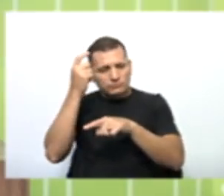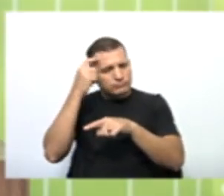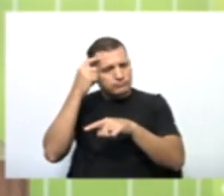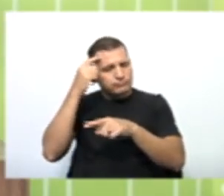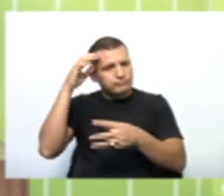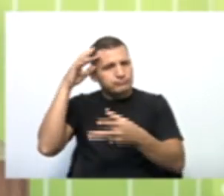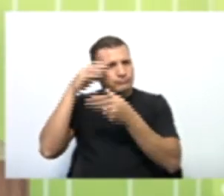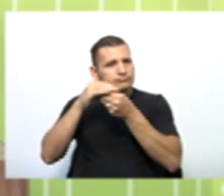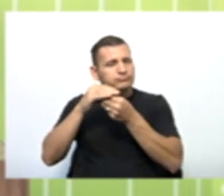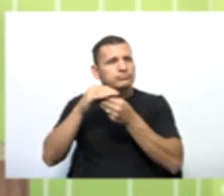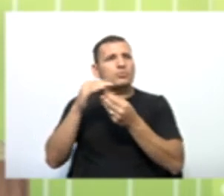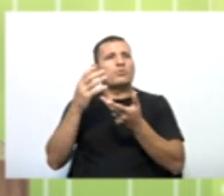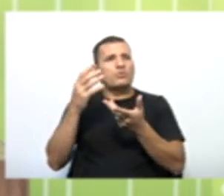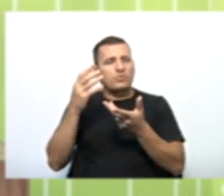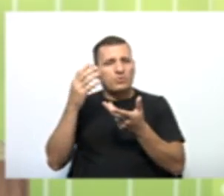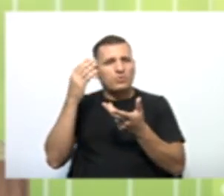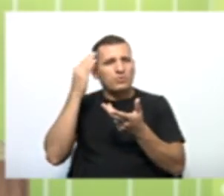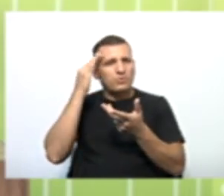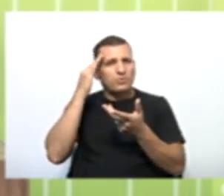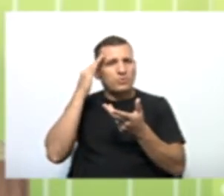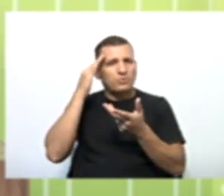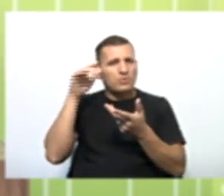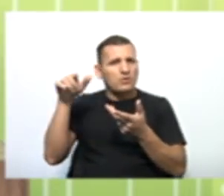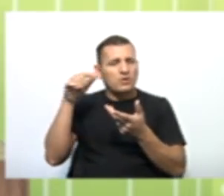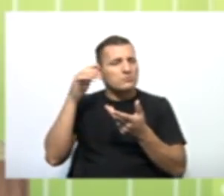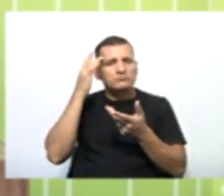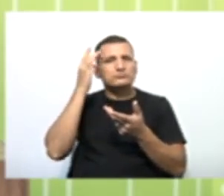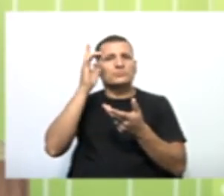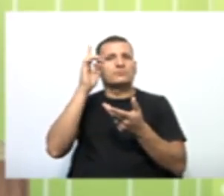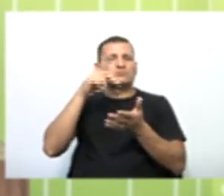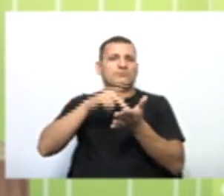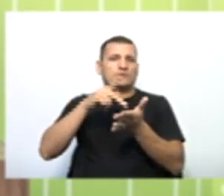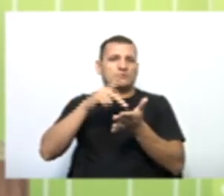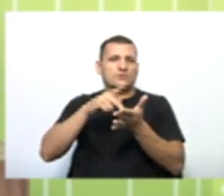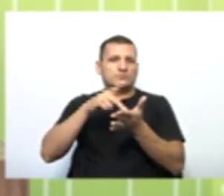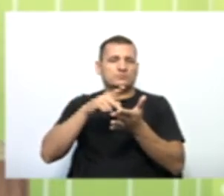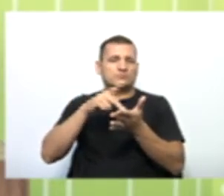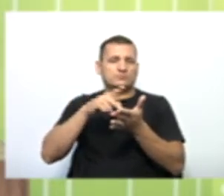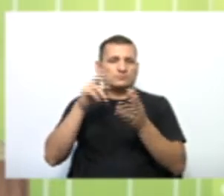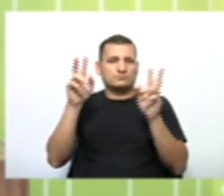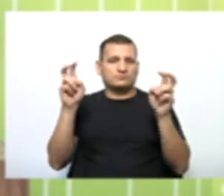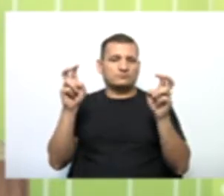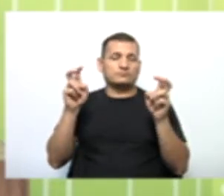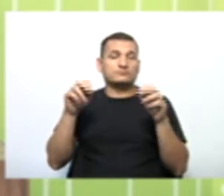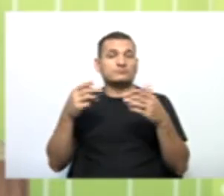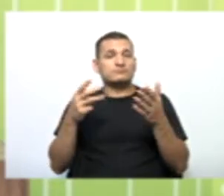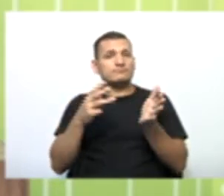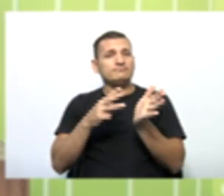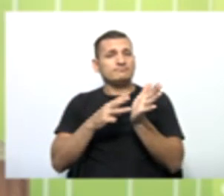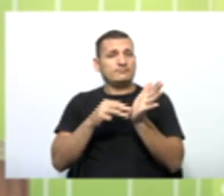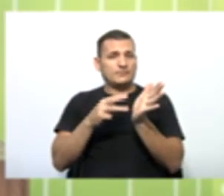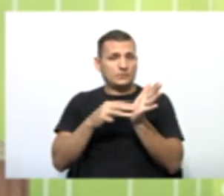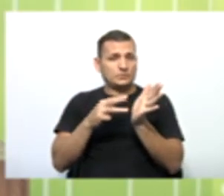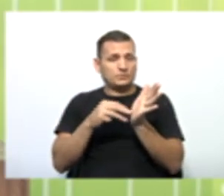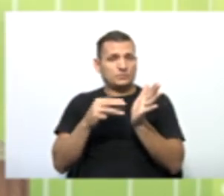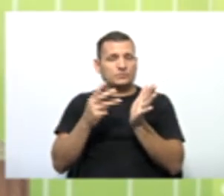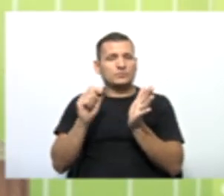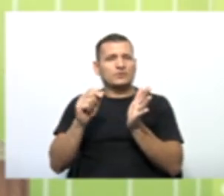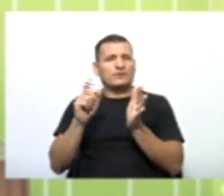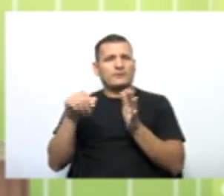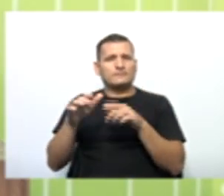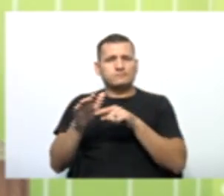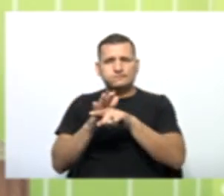como a gente leu aqui, até a conclusão de que ela não sabia de verdade aquele assunto. Então, qual era o método de Sócrates? Era encher a pessoa